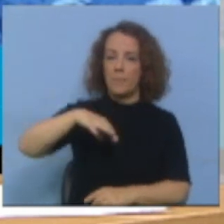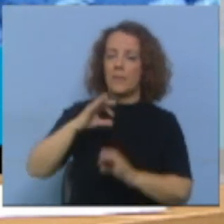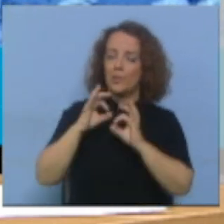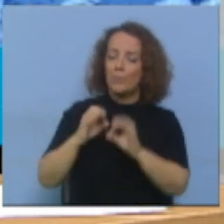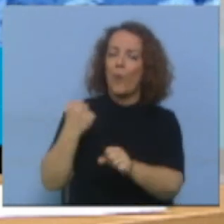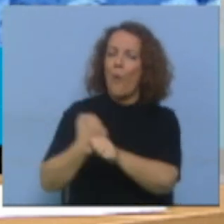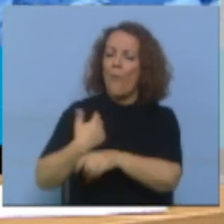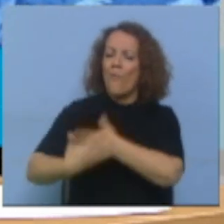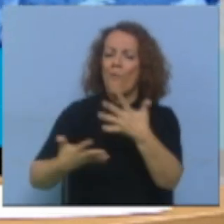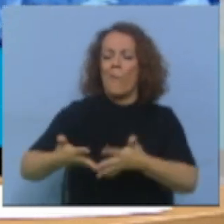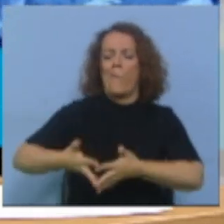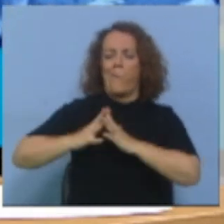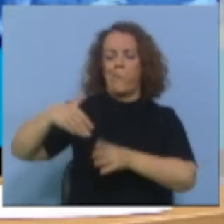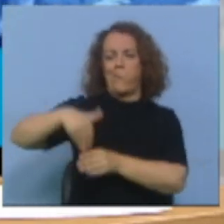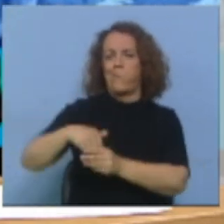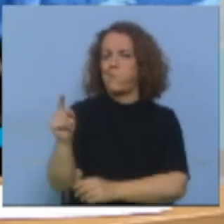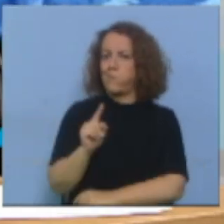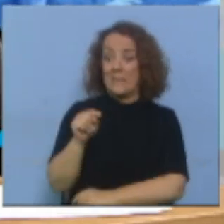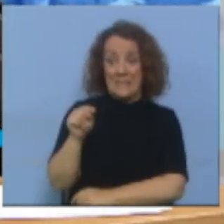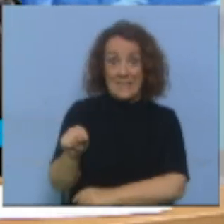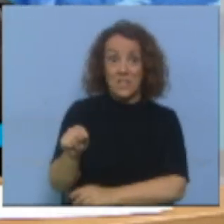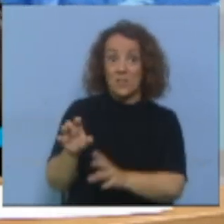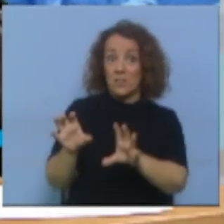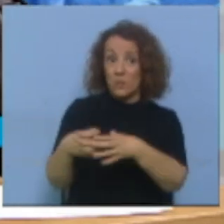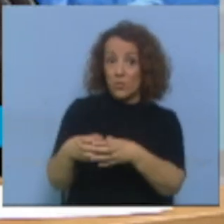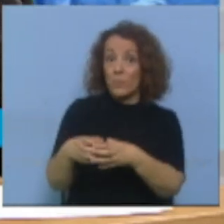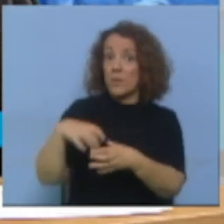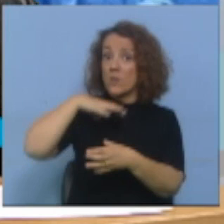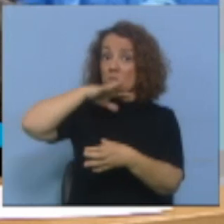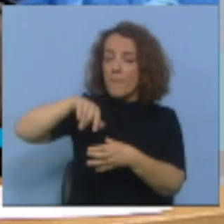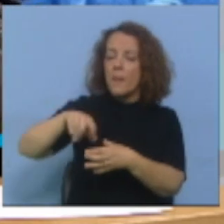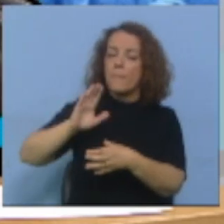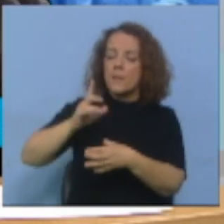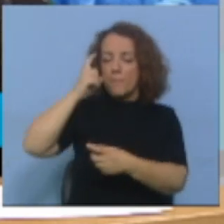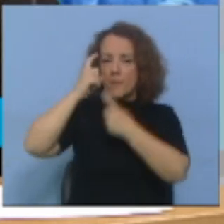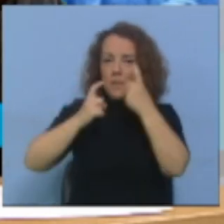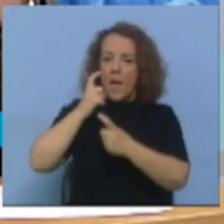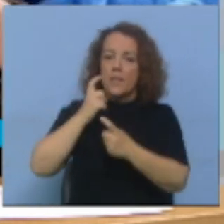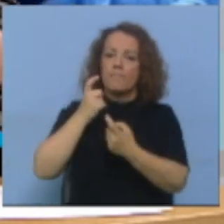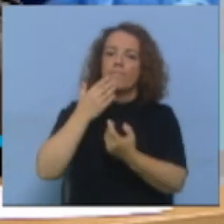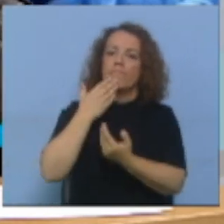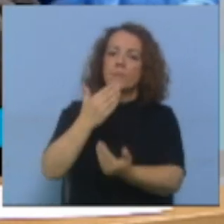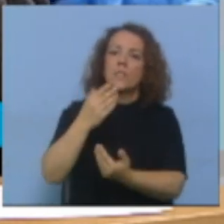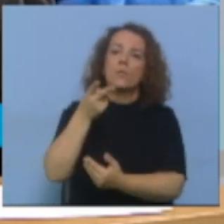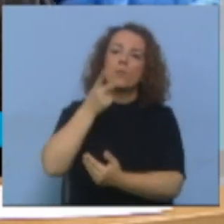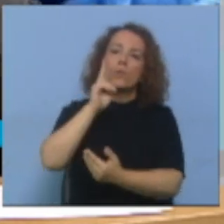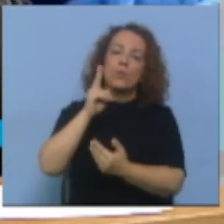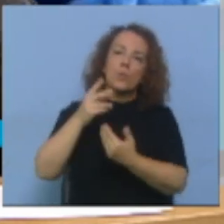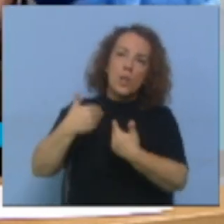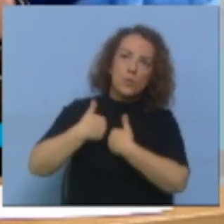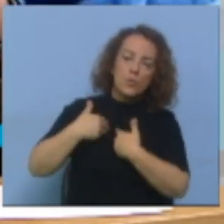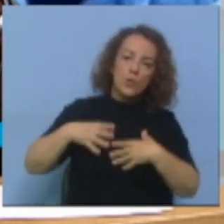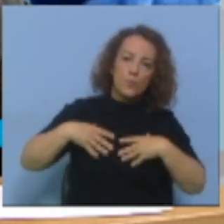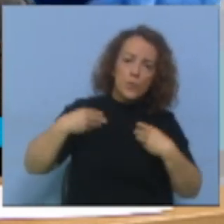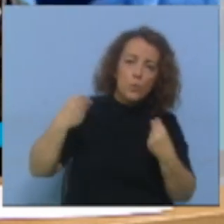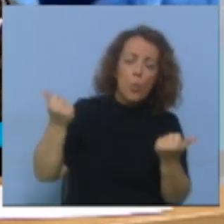funcionais. E é preciso, essas famílias, repensarem ajuda profissional, ajuda do diretor espiritual e, em